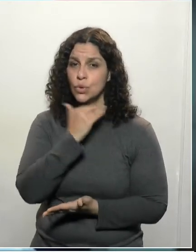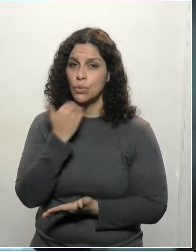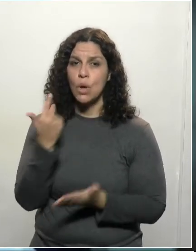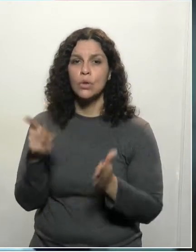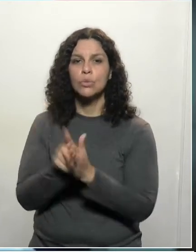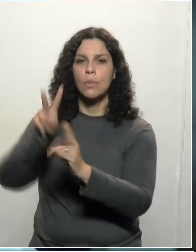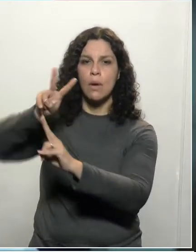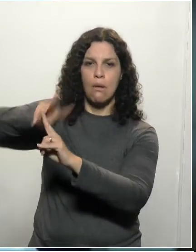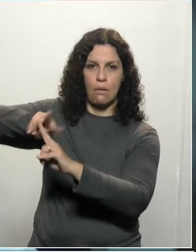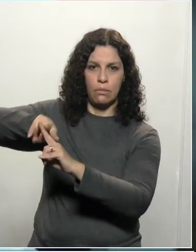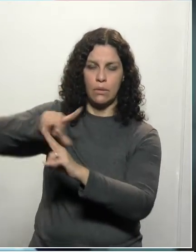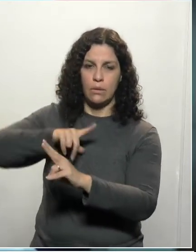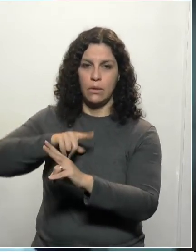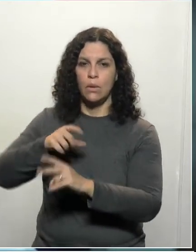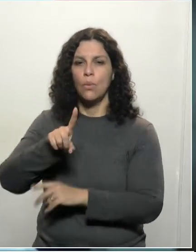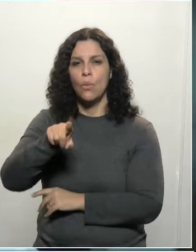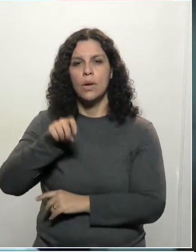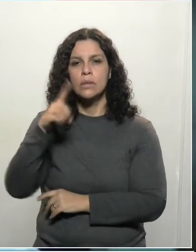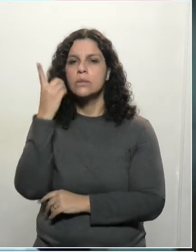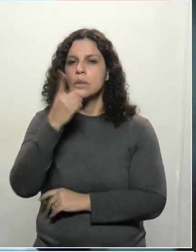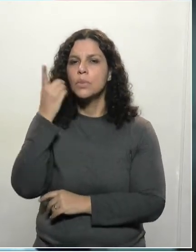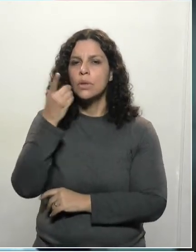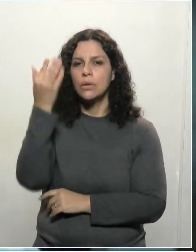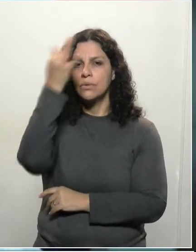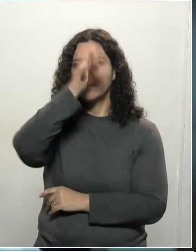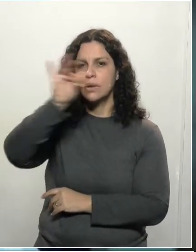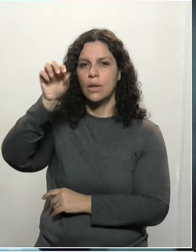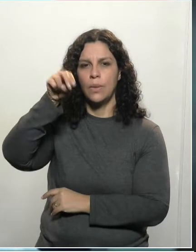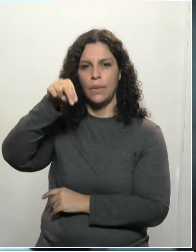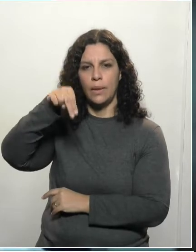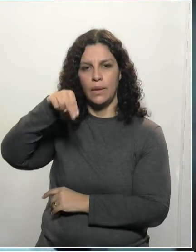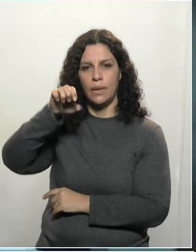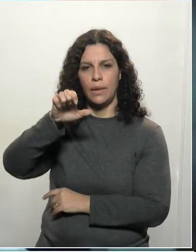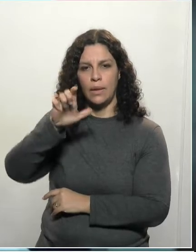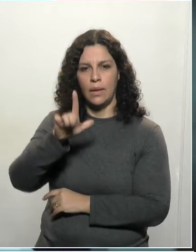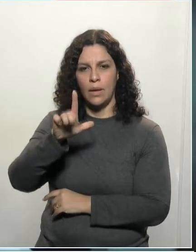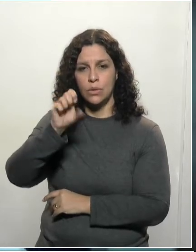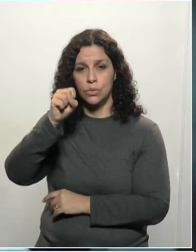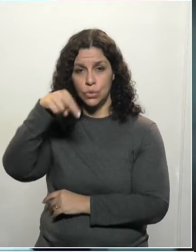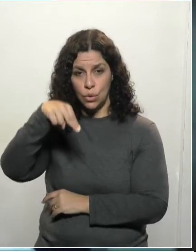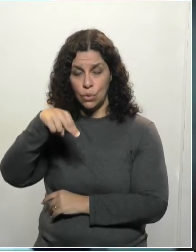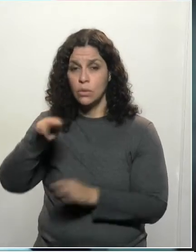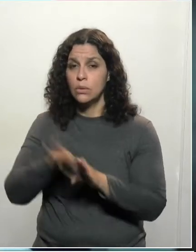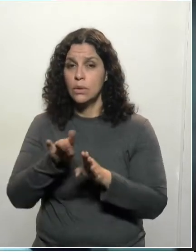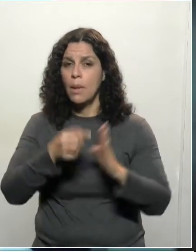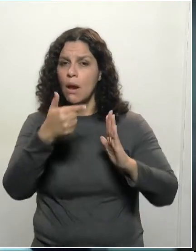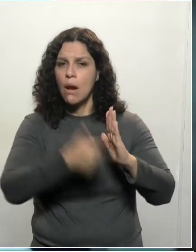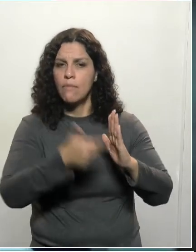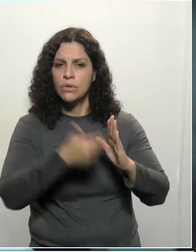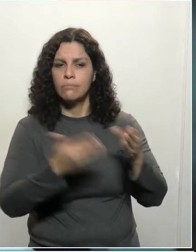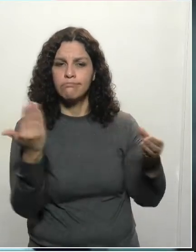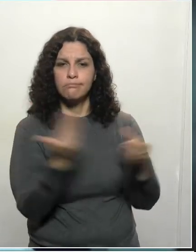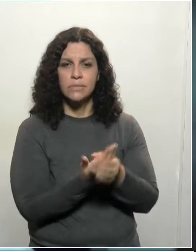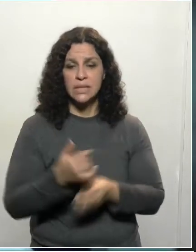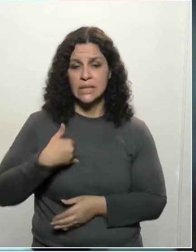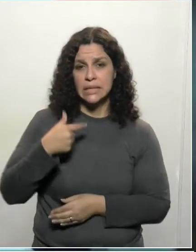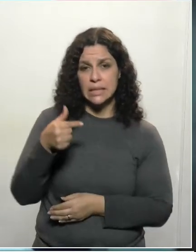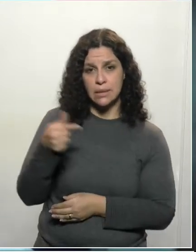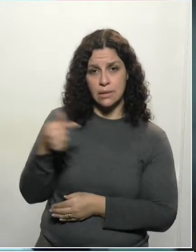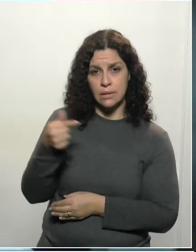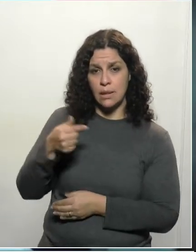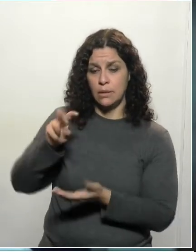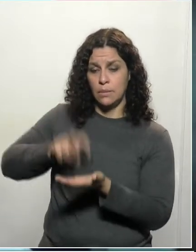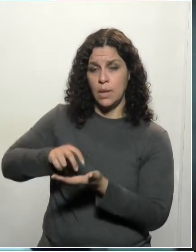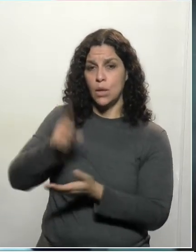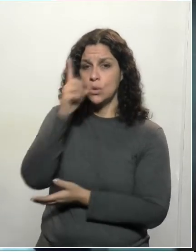sistema prisional. O ex-deputado federal, Nelson Meurer, primeiro condenado pelo STF na Operação Lava Jato, morreu aos 77 anos na